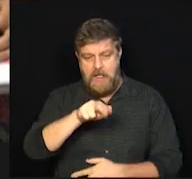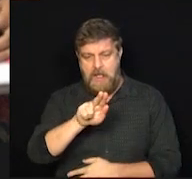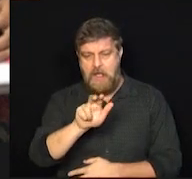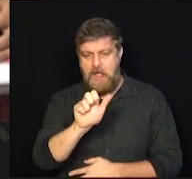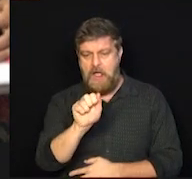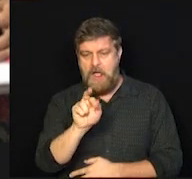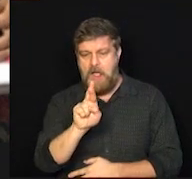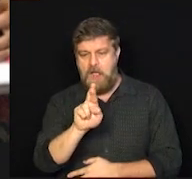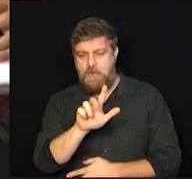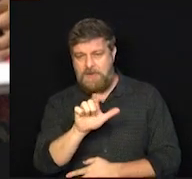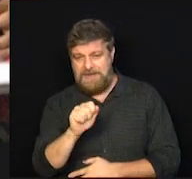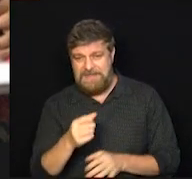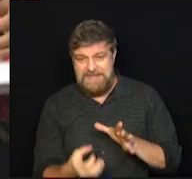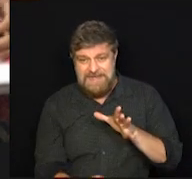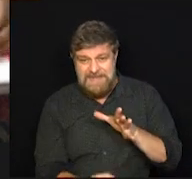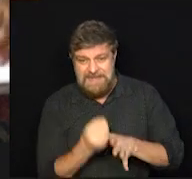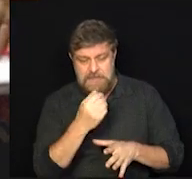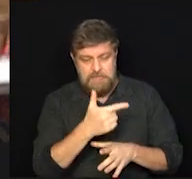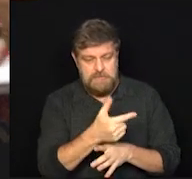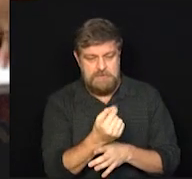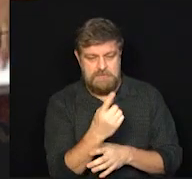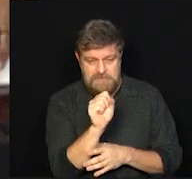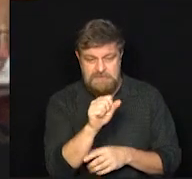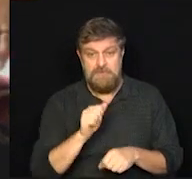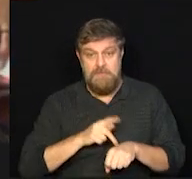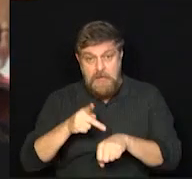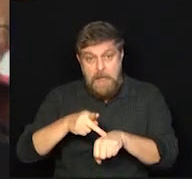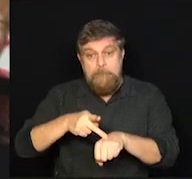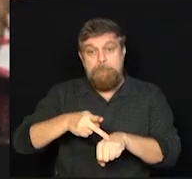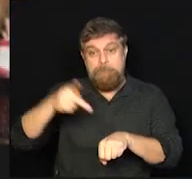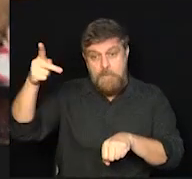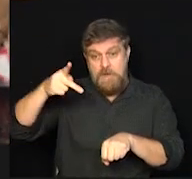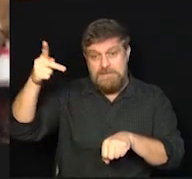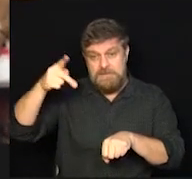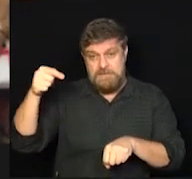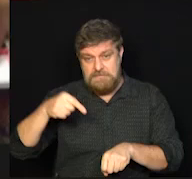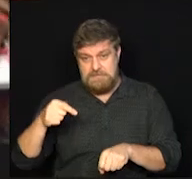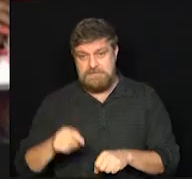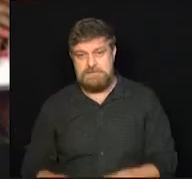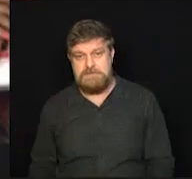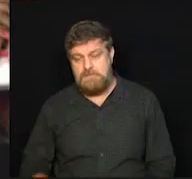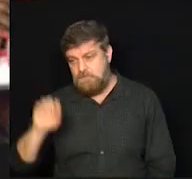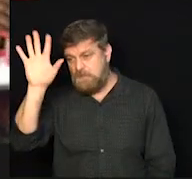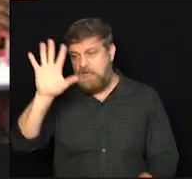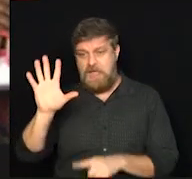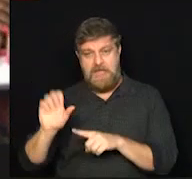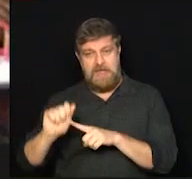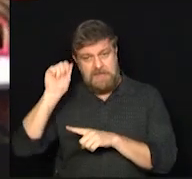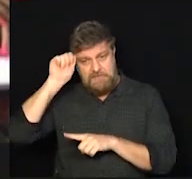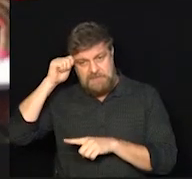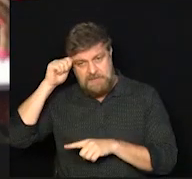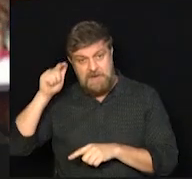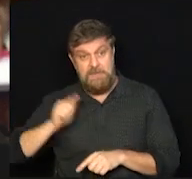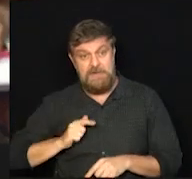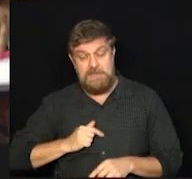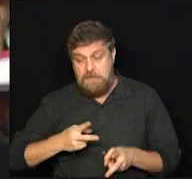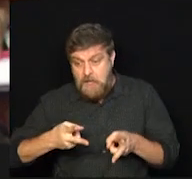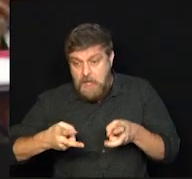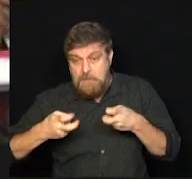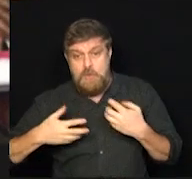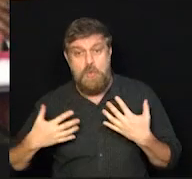final de 2018 uma pós-graduação africana para que vocês possam ter dimensão